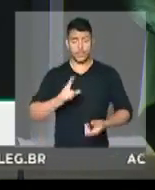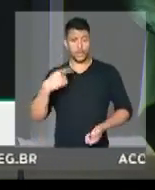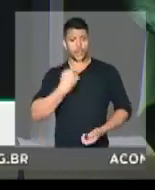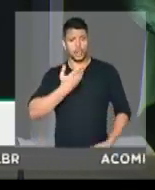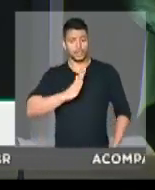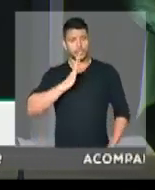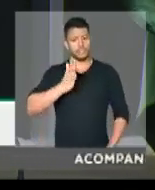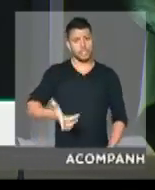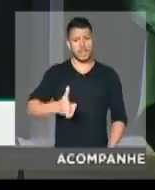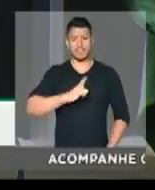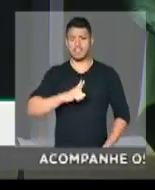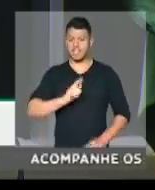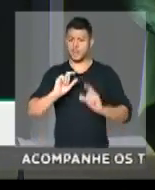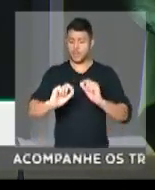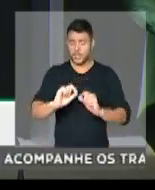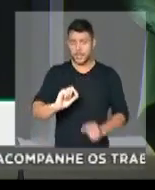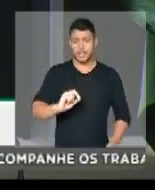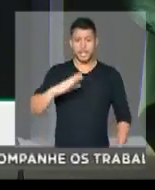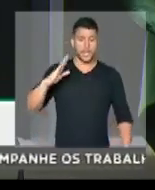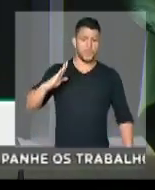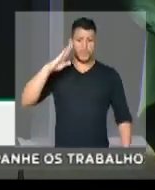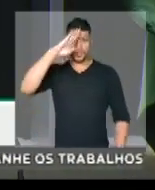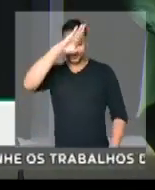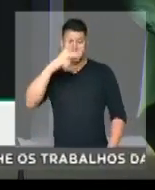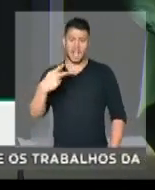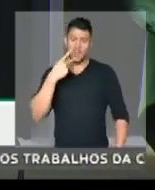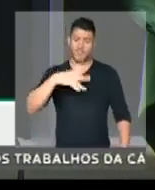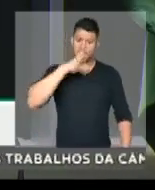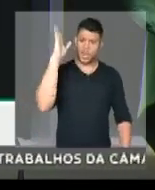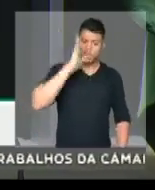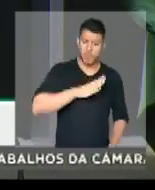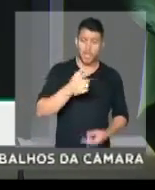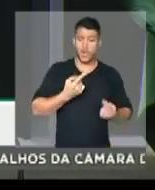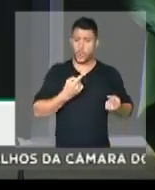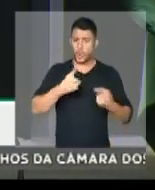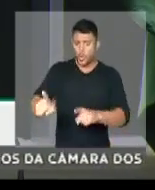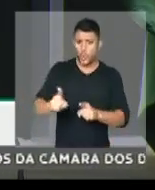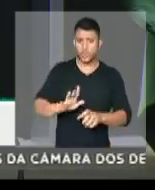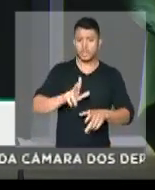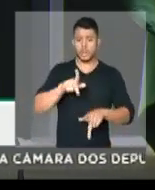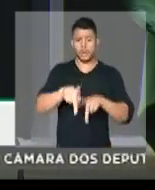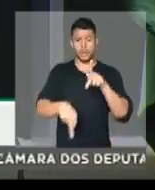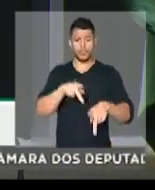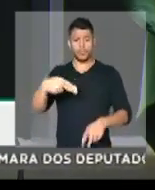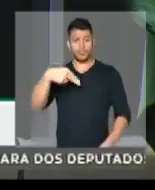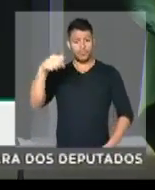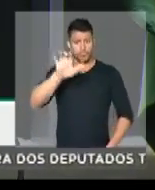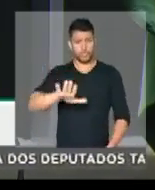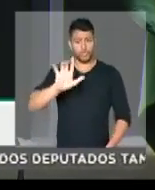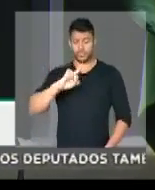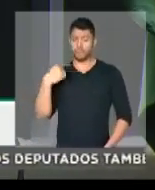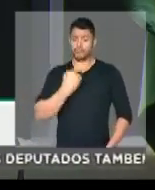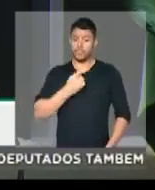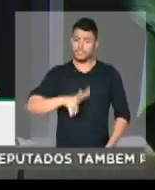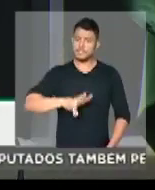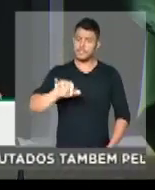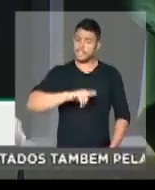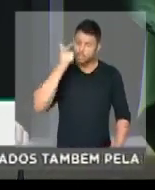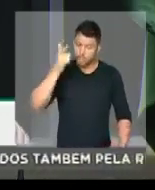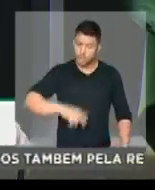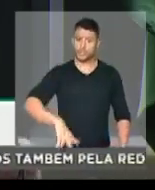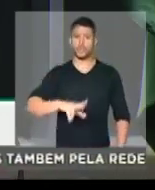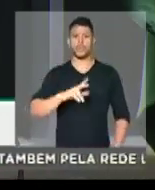diante desses recados de ódio do presidente Bolsonaro ao Nordeste, nós vamos repetir o voto. Nós vamos